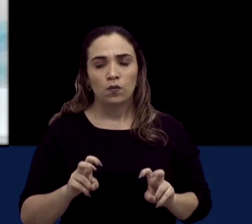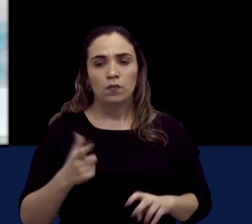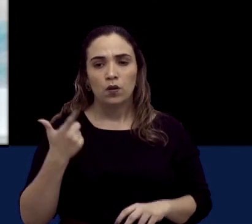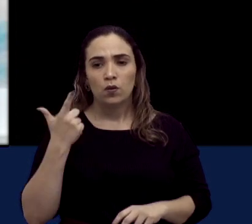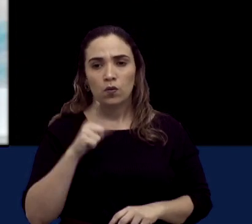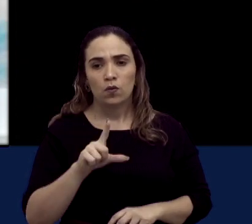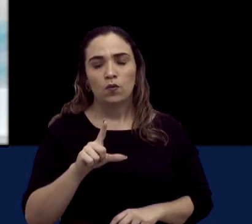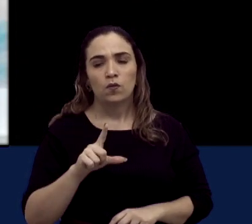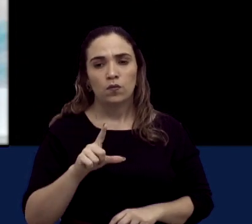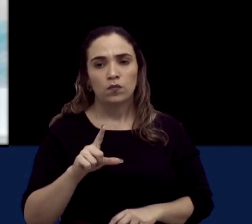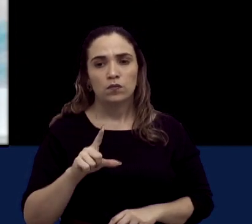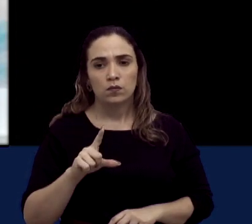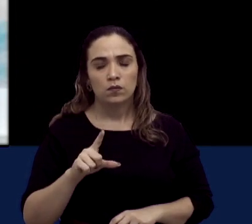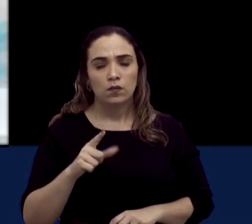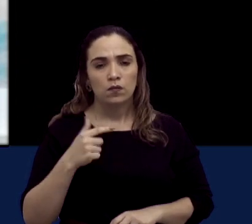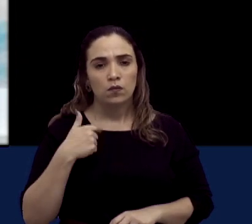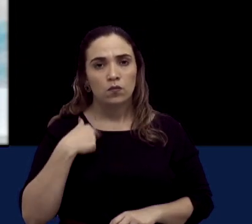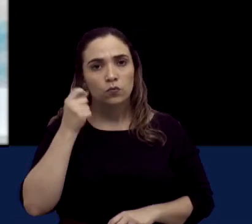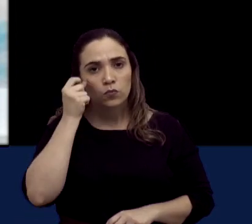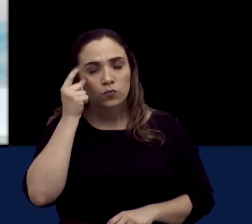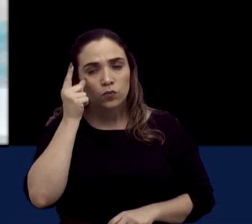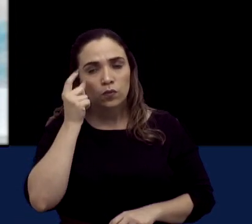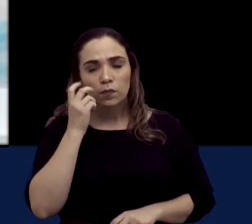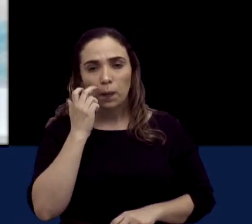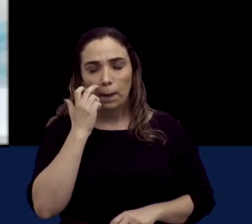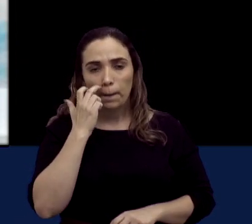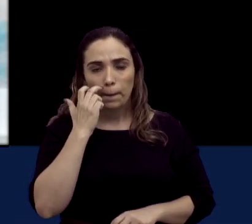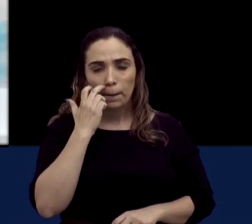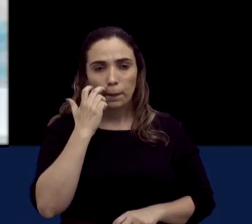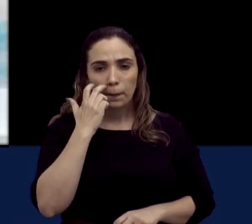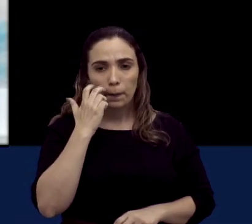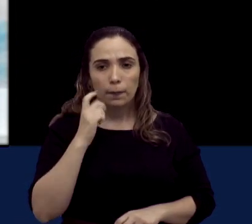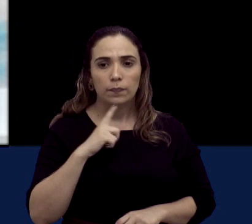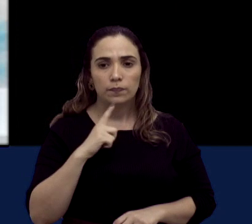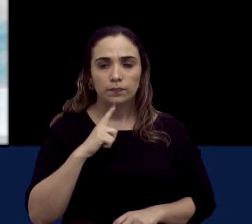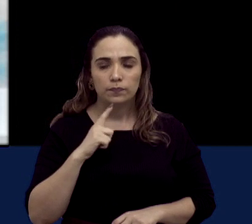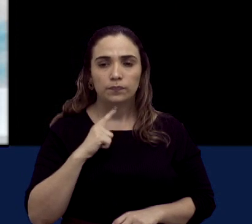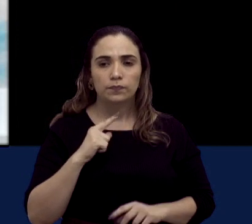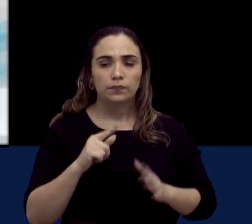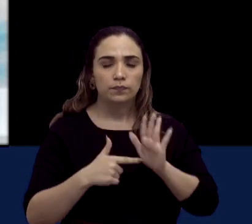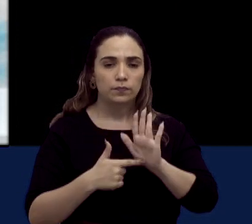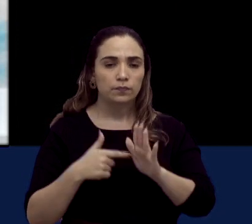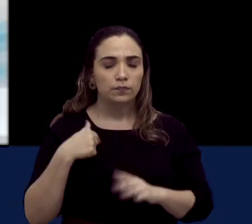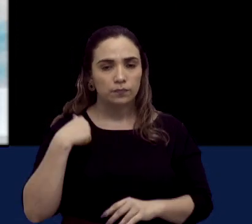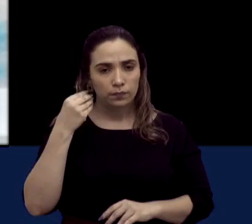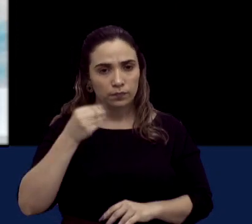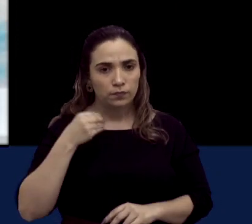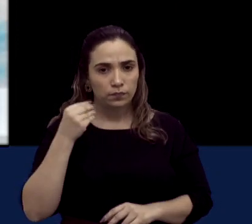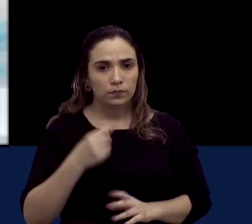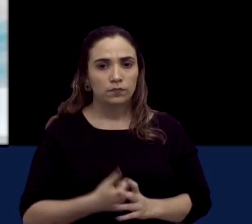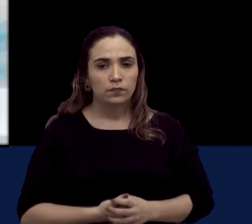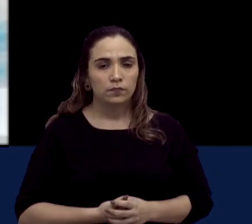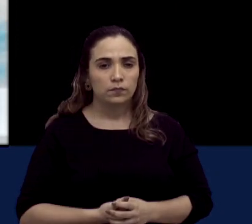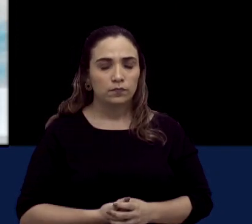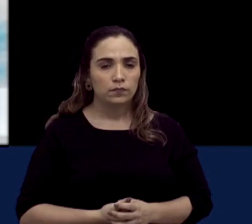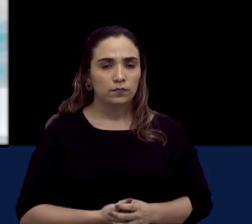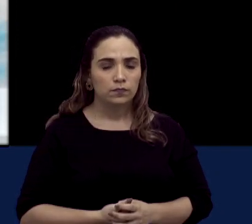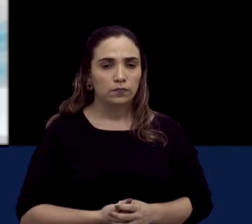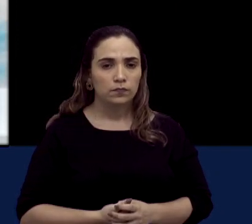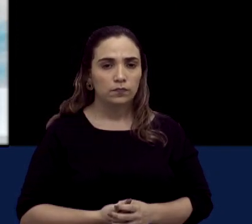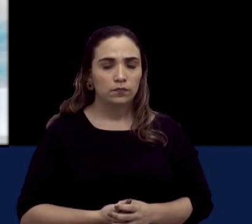meu conhecimento enquanto profissional, né? E vou mostrar um pouquinho dessa minha experiência para que